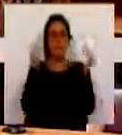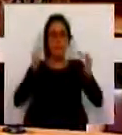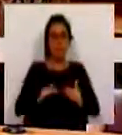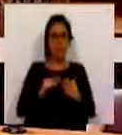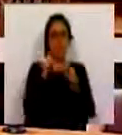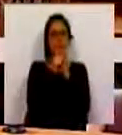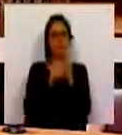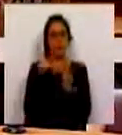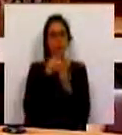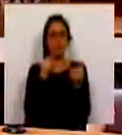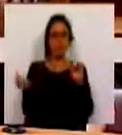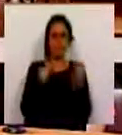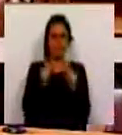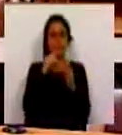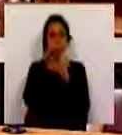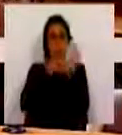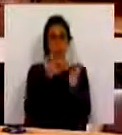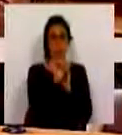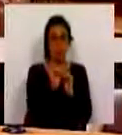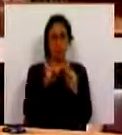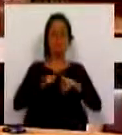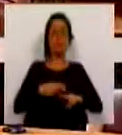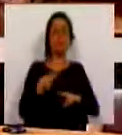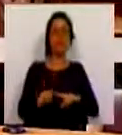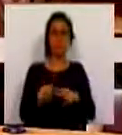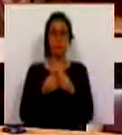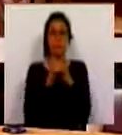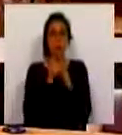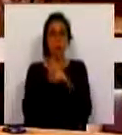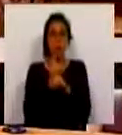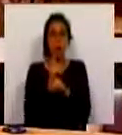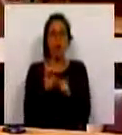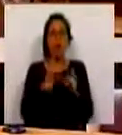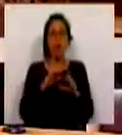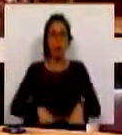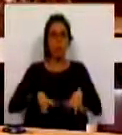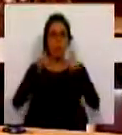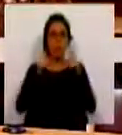os aspectos mais discutíveis da sua programação e de reforçar tudo aquilo que constitua